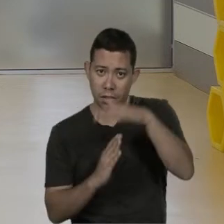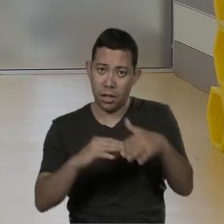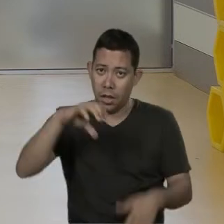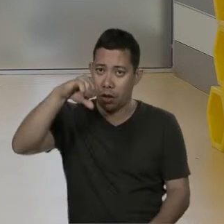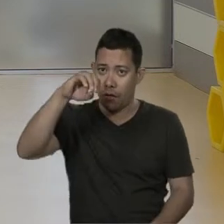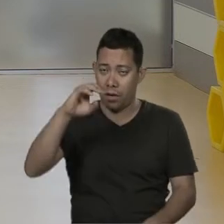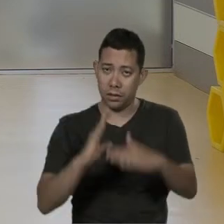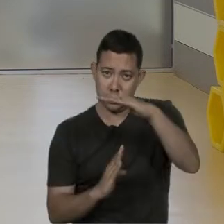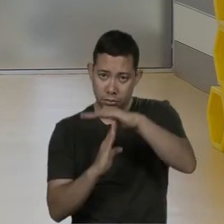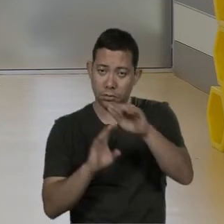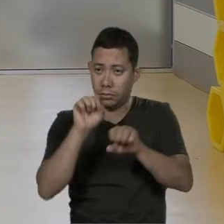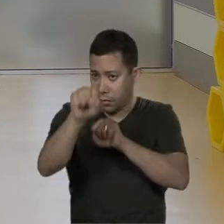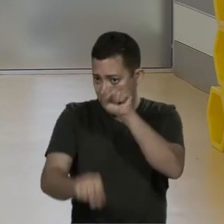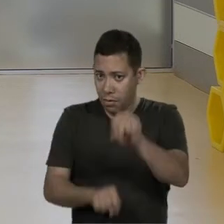RPM.